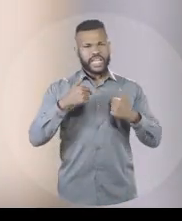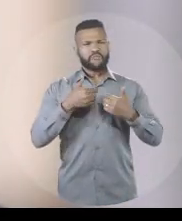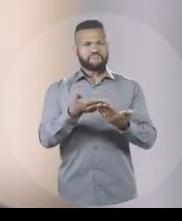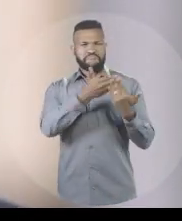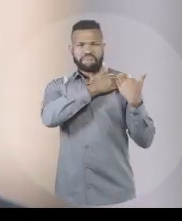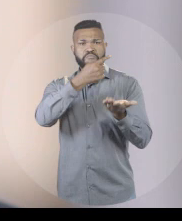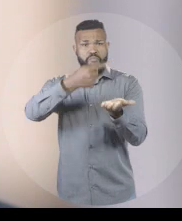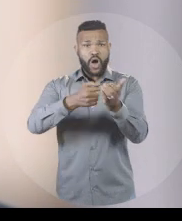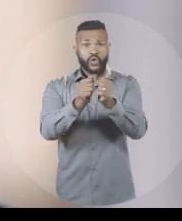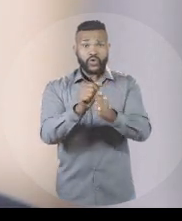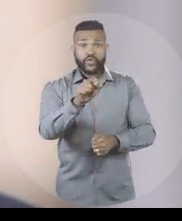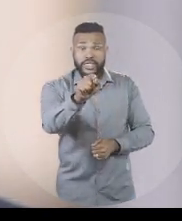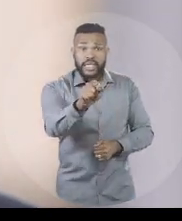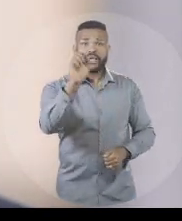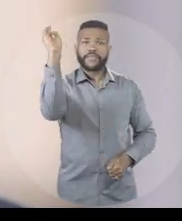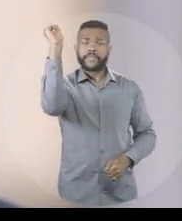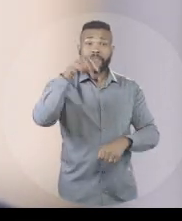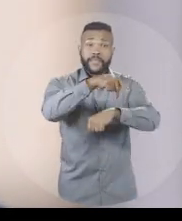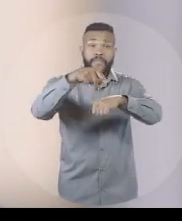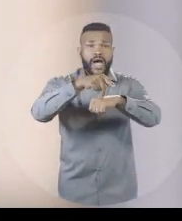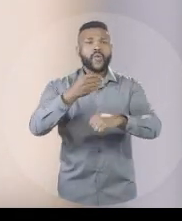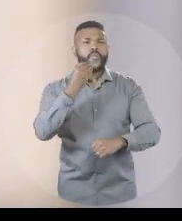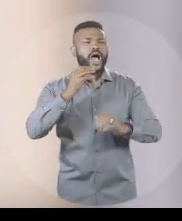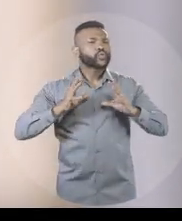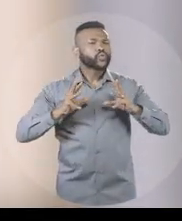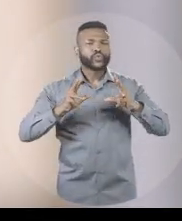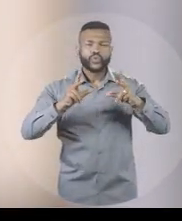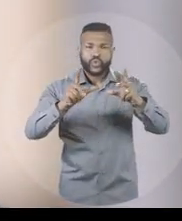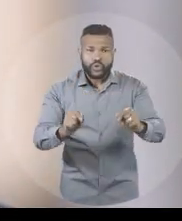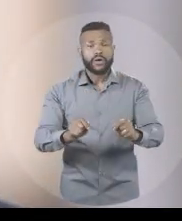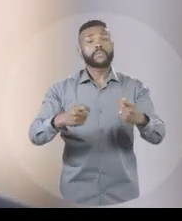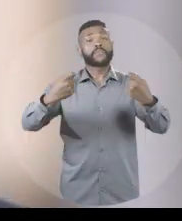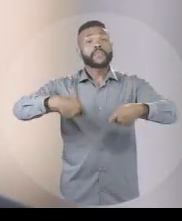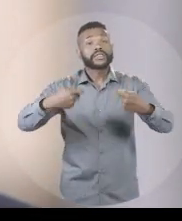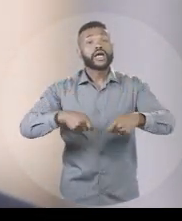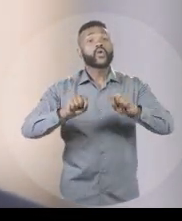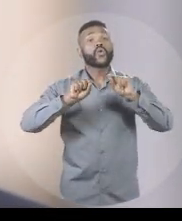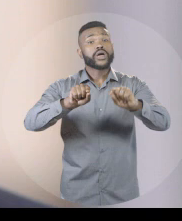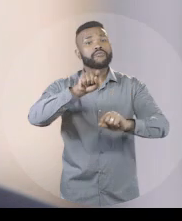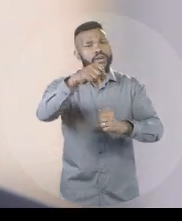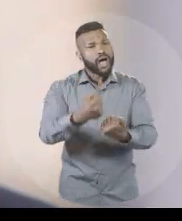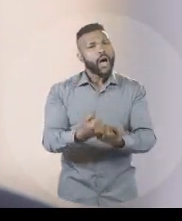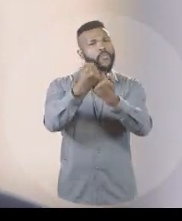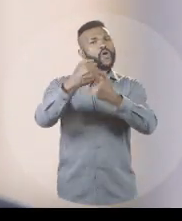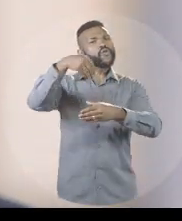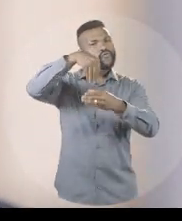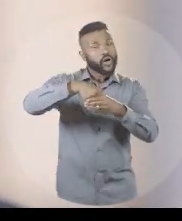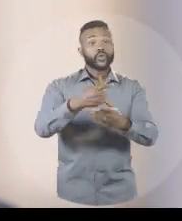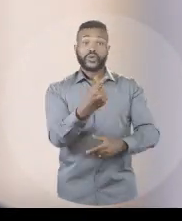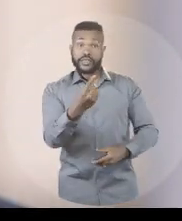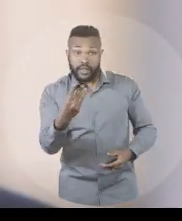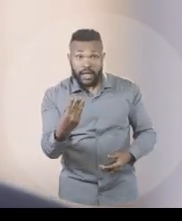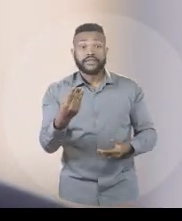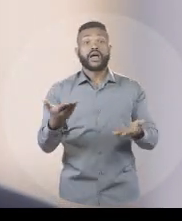eu assumi um compromisso com você vou fazer um país com oportunidades para todos mas para isso precisa do seu apoio do seu voto